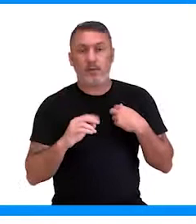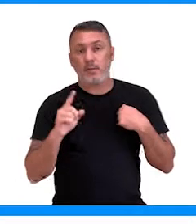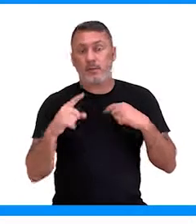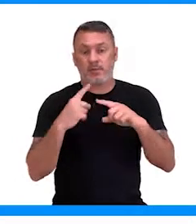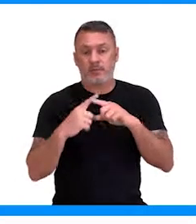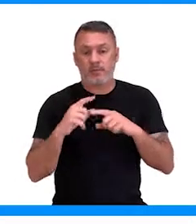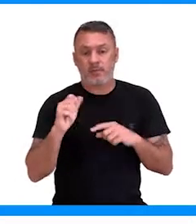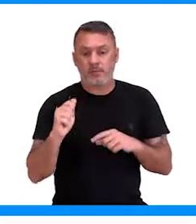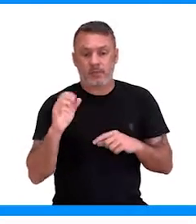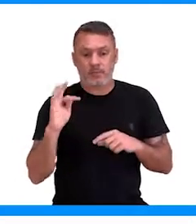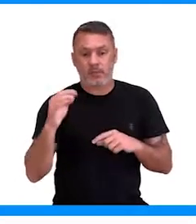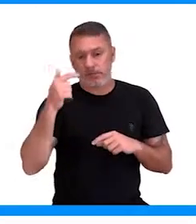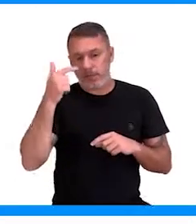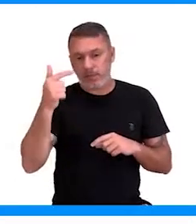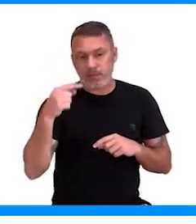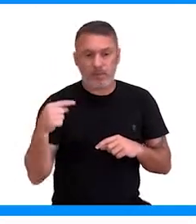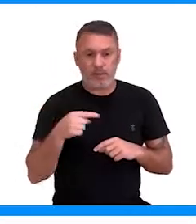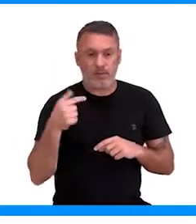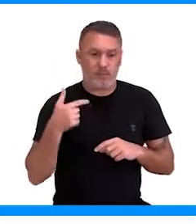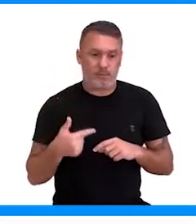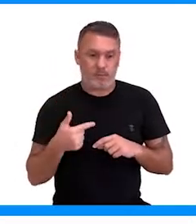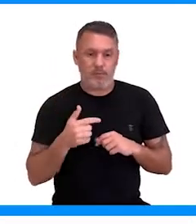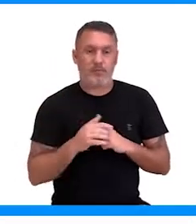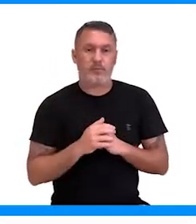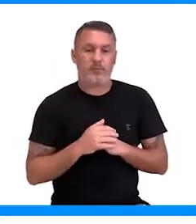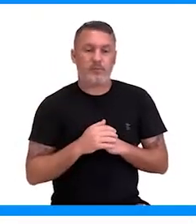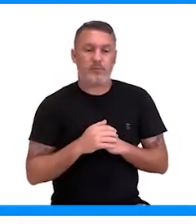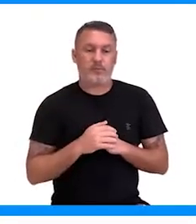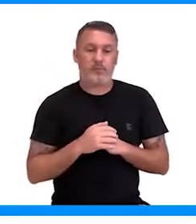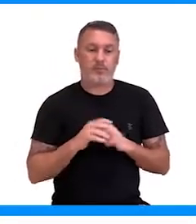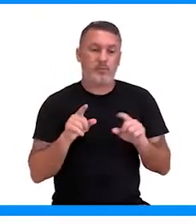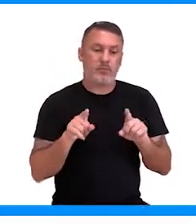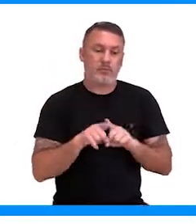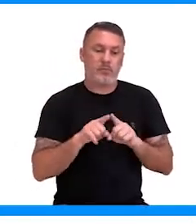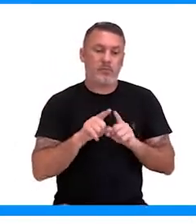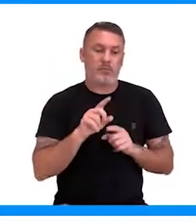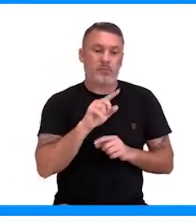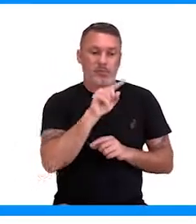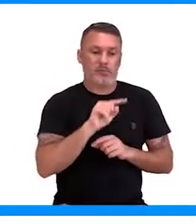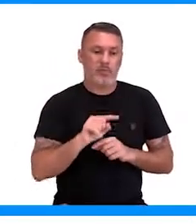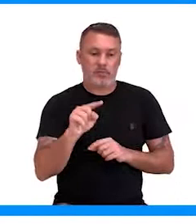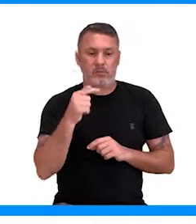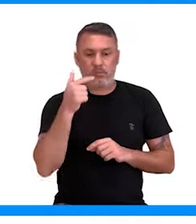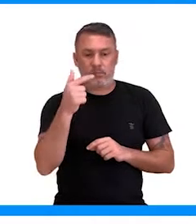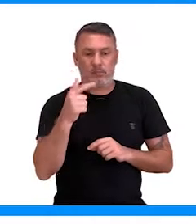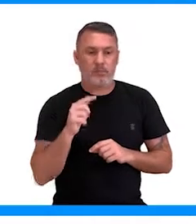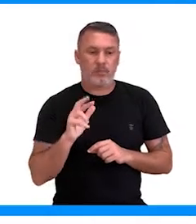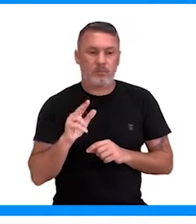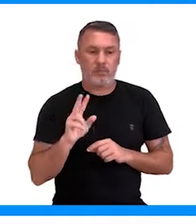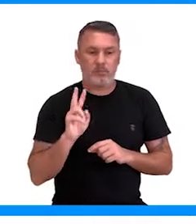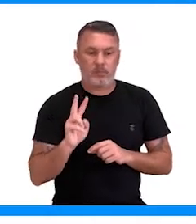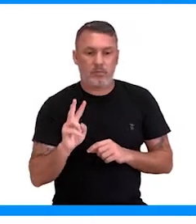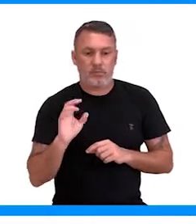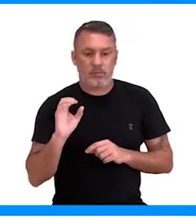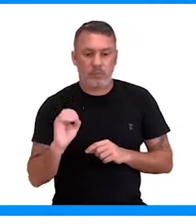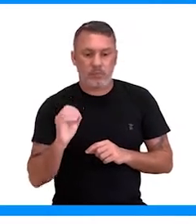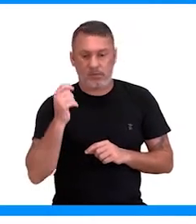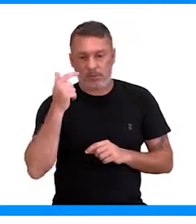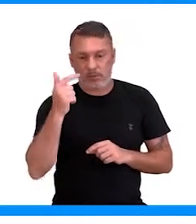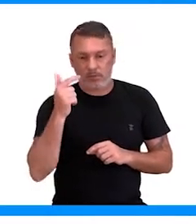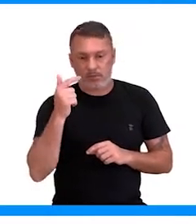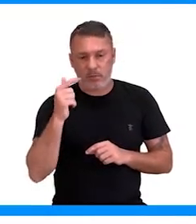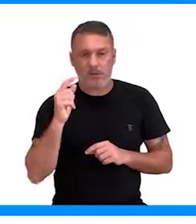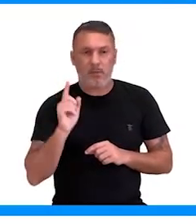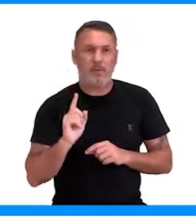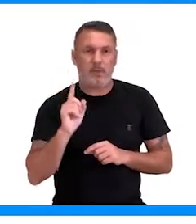V0t mais AT ao quadrado sobre 2. E a equação de Torricelli, que quase sempre a gente vai